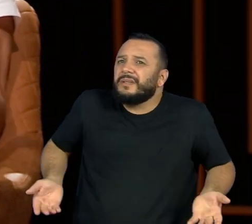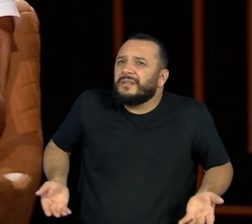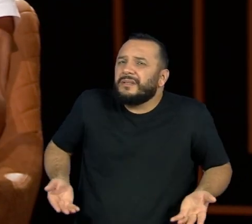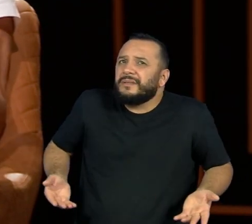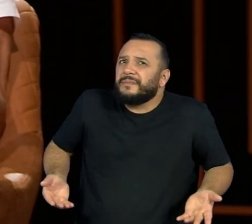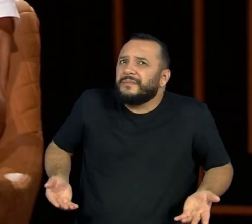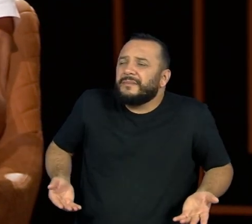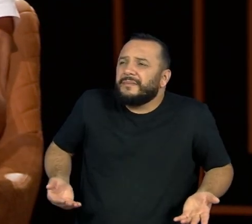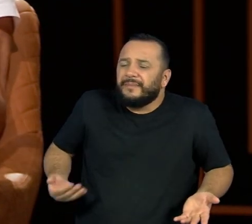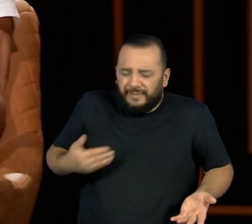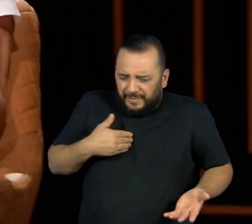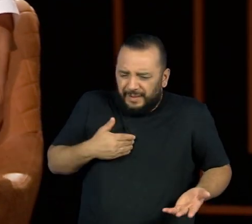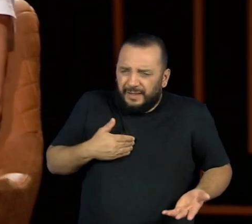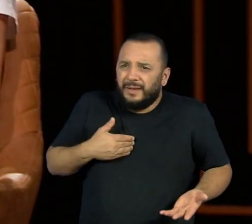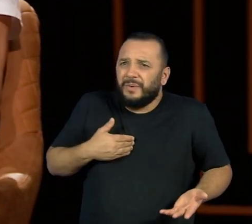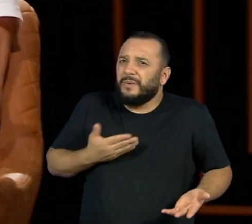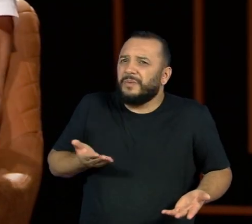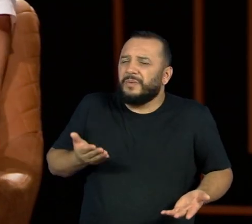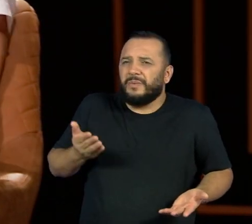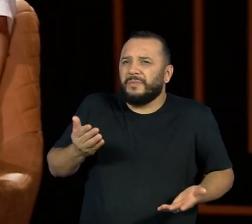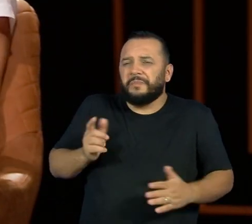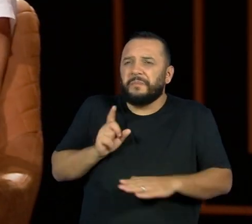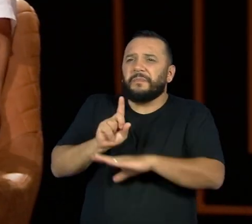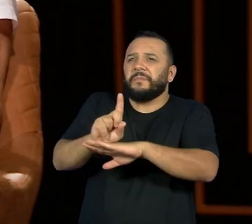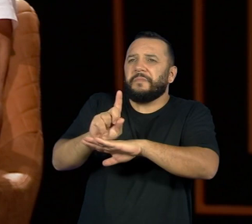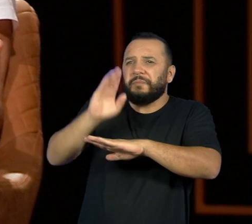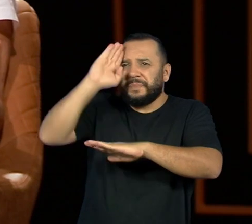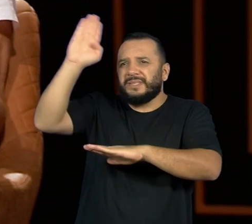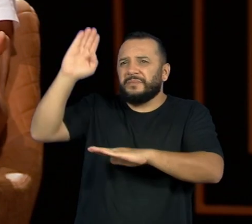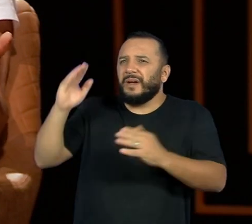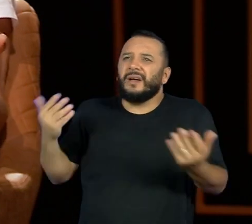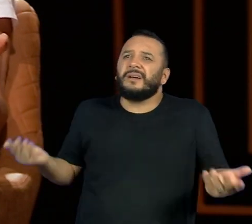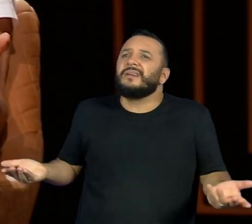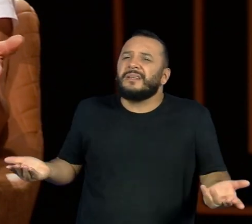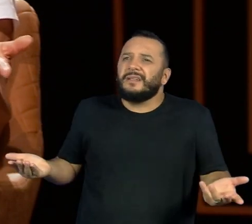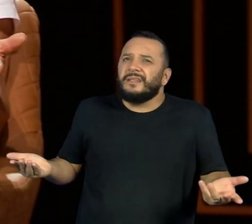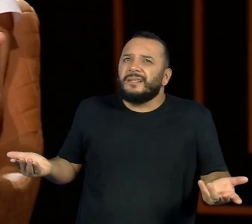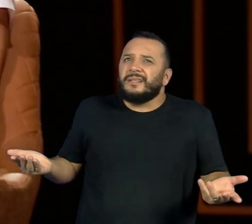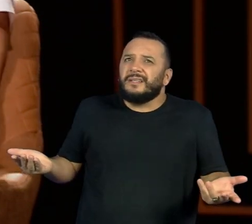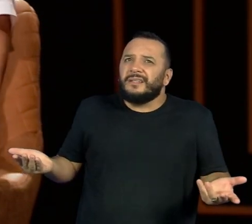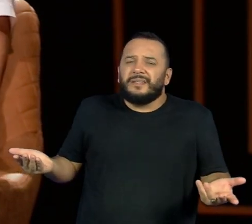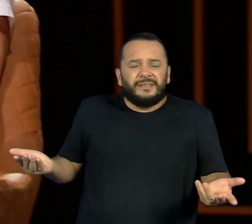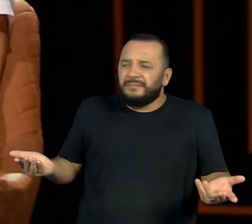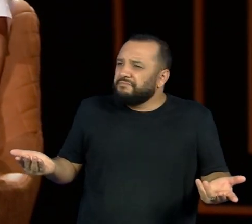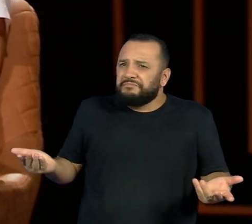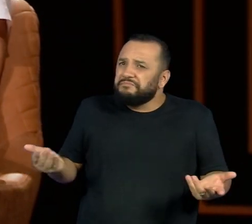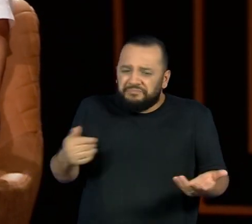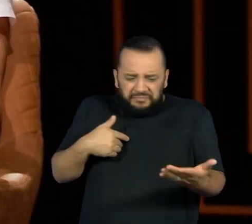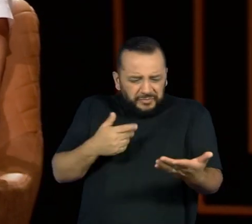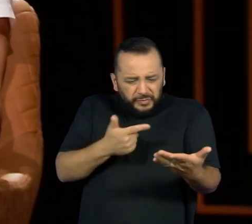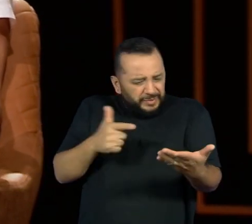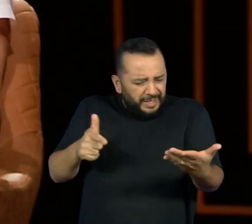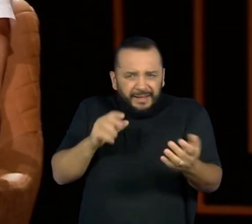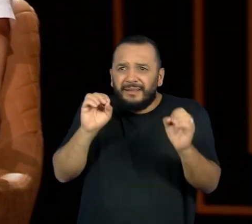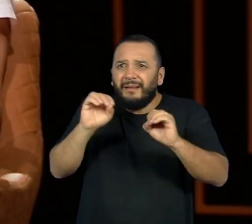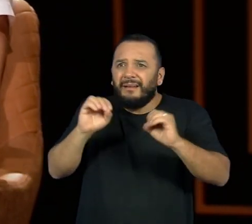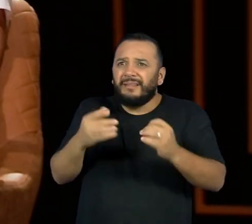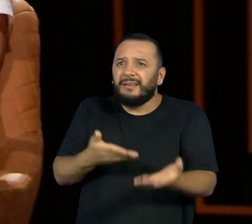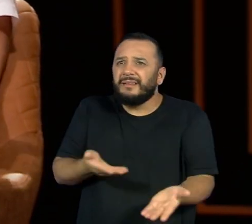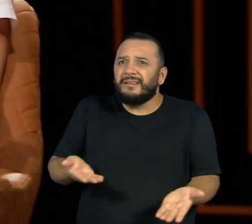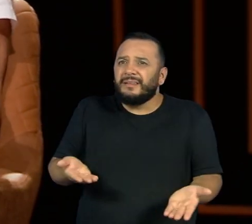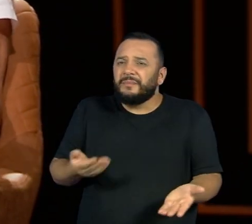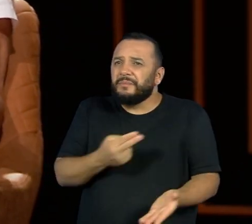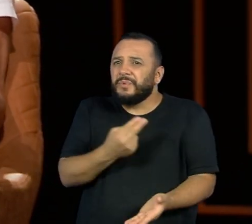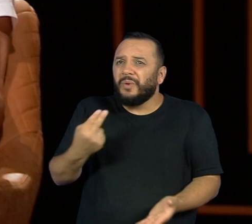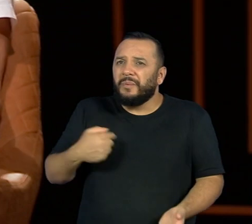senhor falou que eu ia fazer uma protagonista, não sei quem. Não falo nada, não tem nada. O